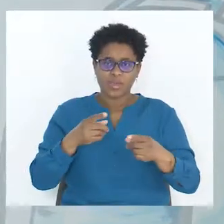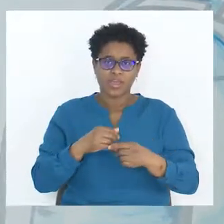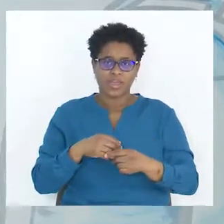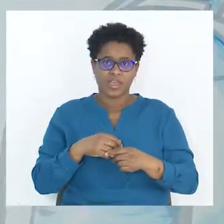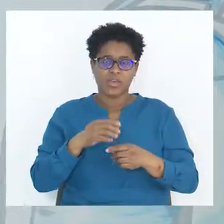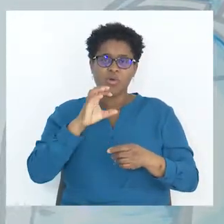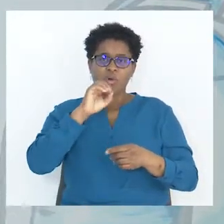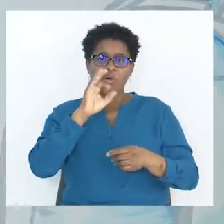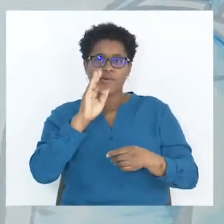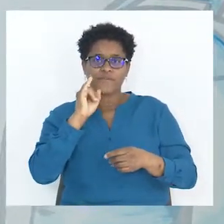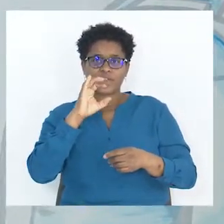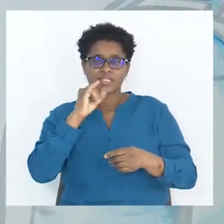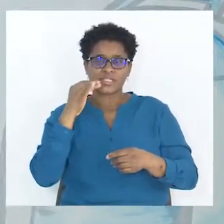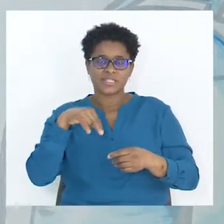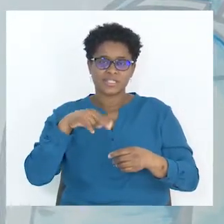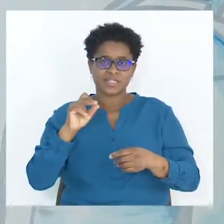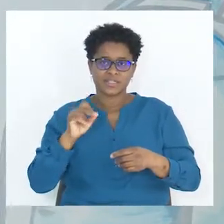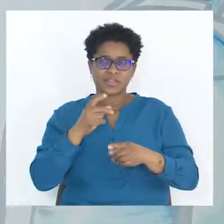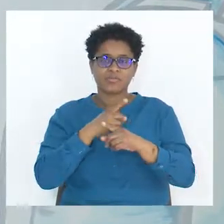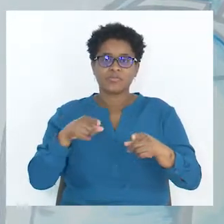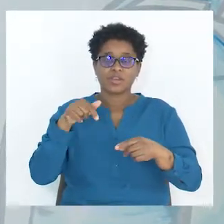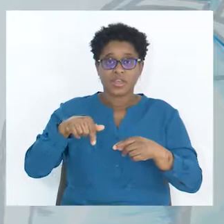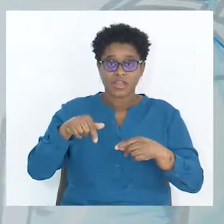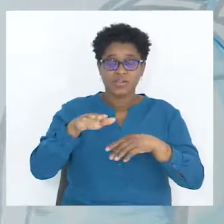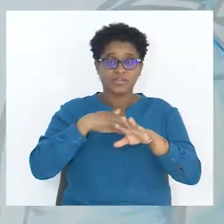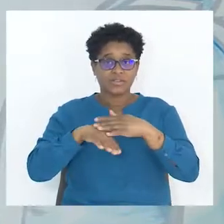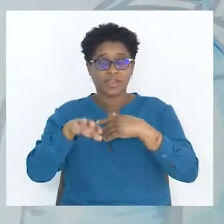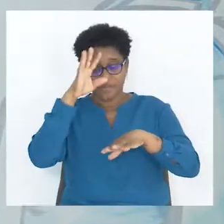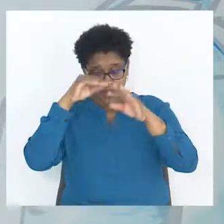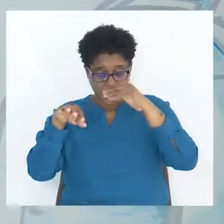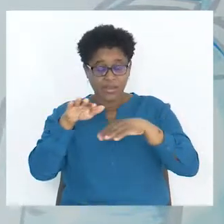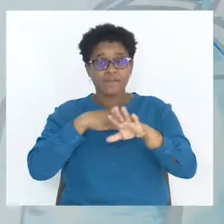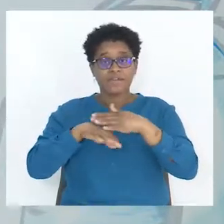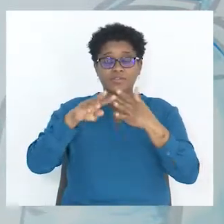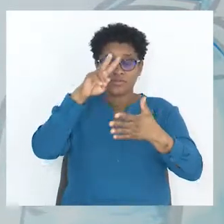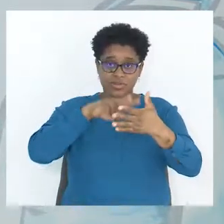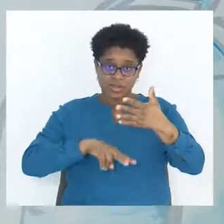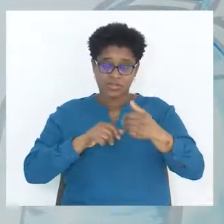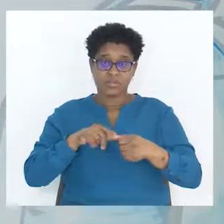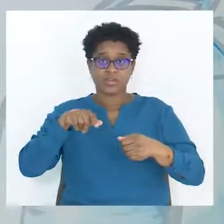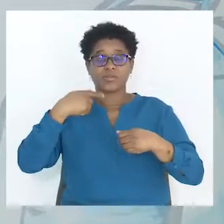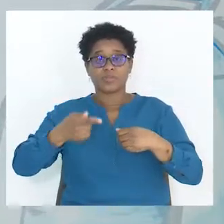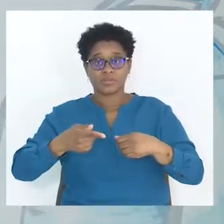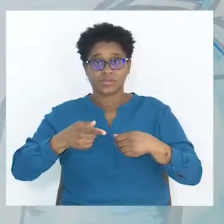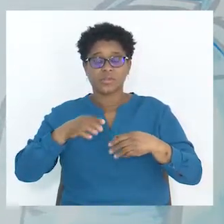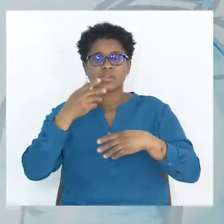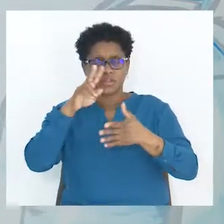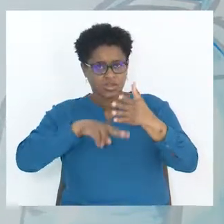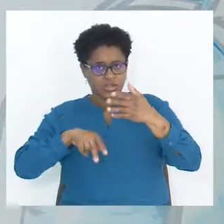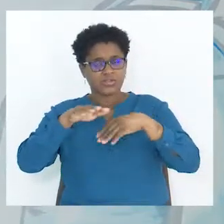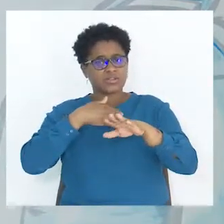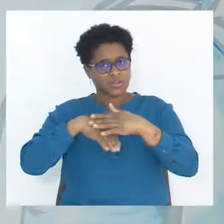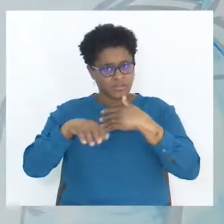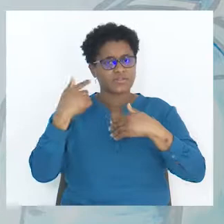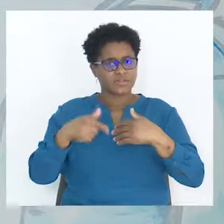oficinas? Porque aqui tu vais focar na elaboração de textos a partir de outros textos. Textos já feitos, dos quais tu